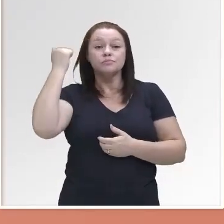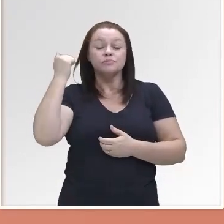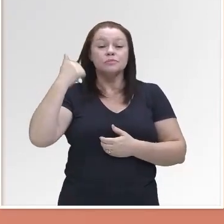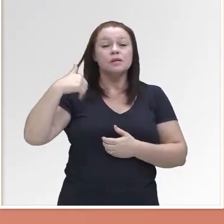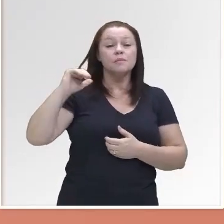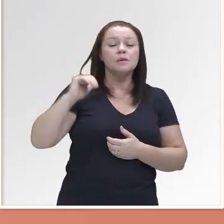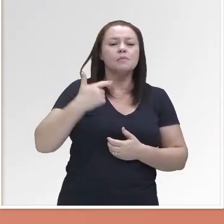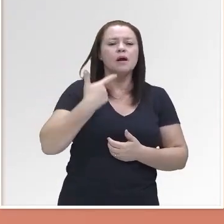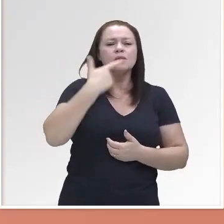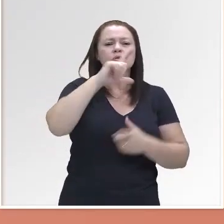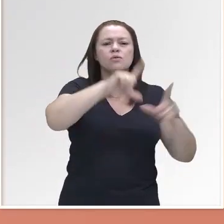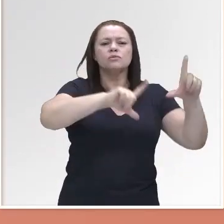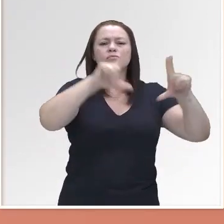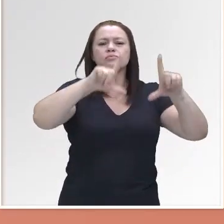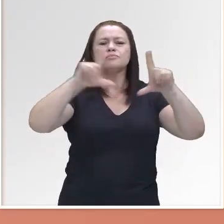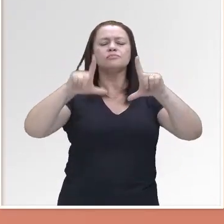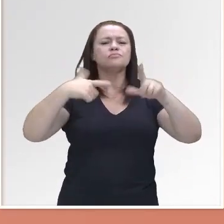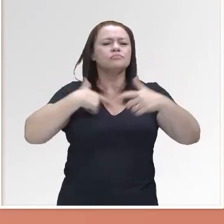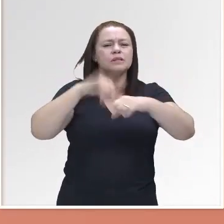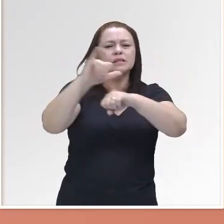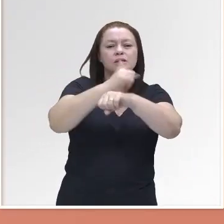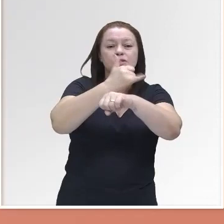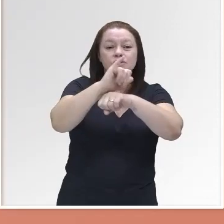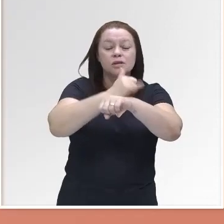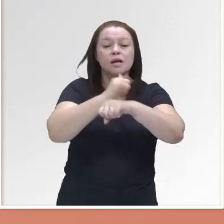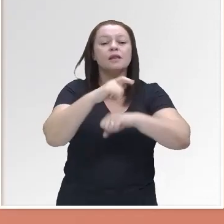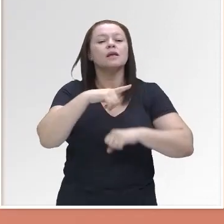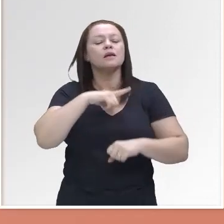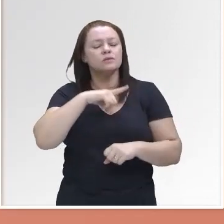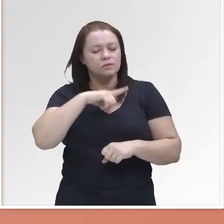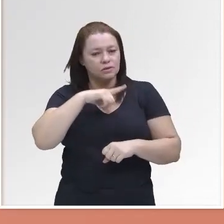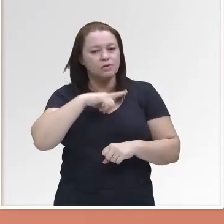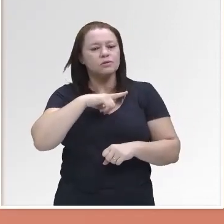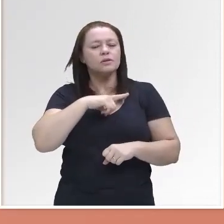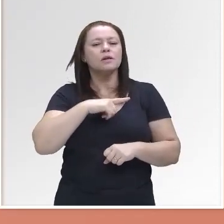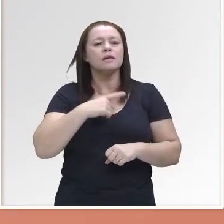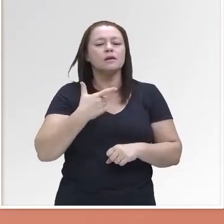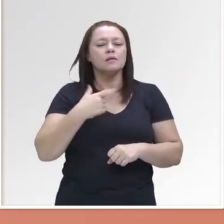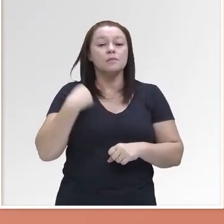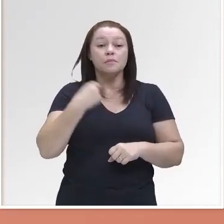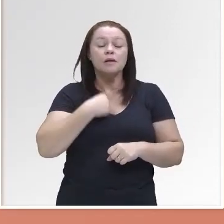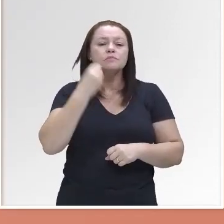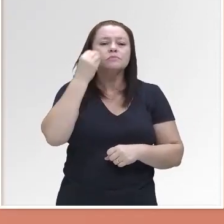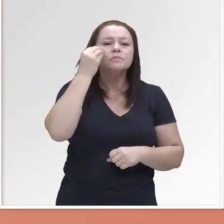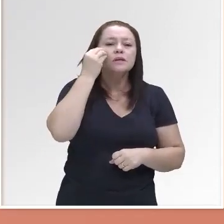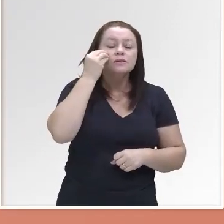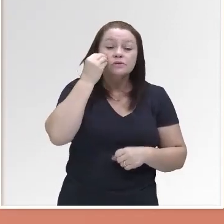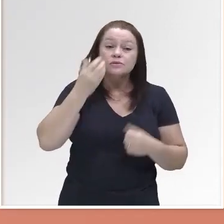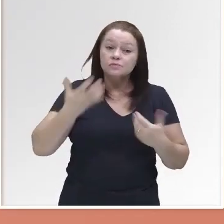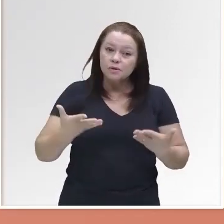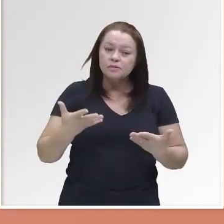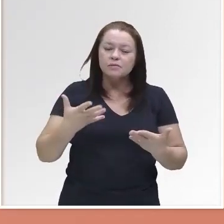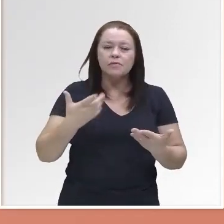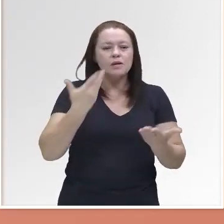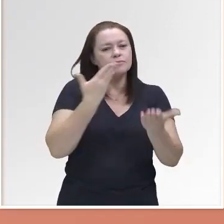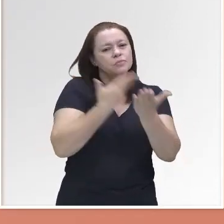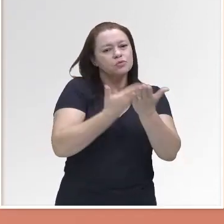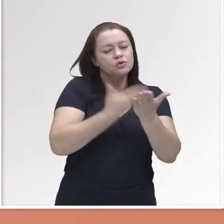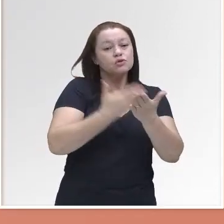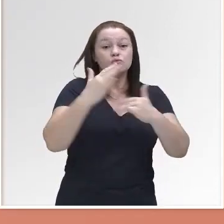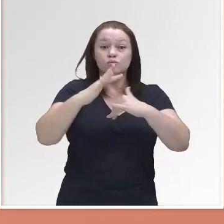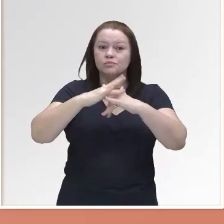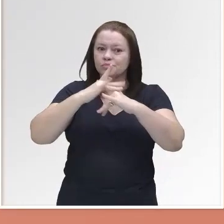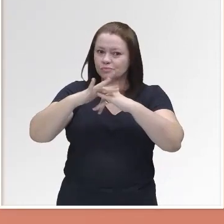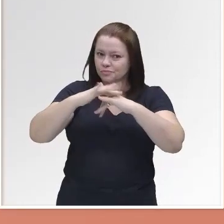outros canais, outros recursos que temos aí para que você possa acessar. Acesse essas aulas pelo